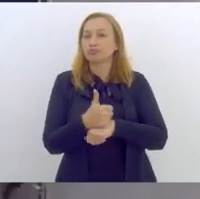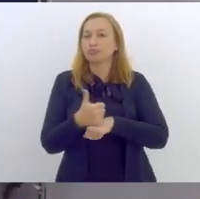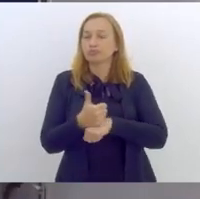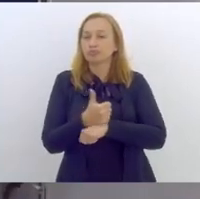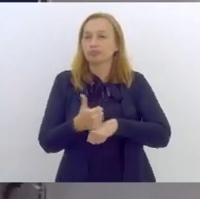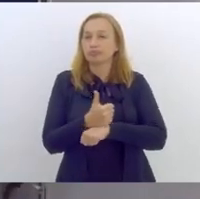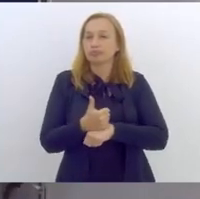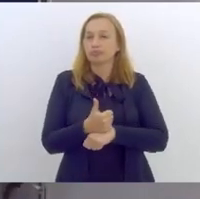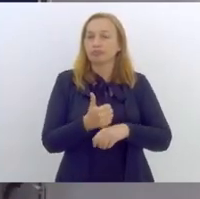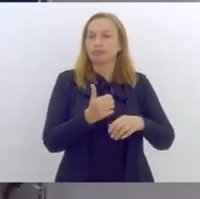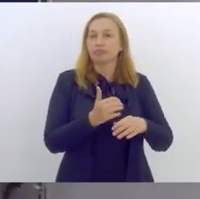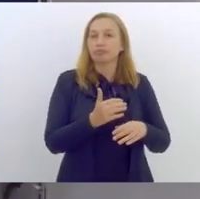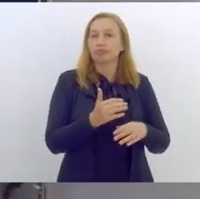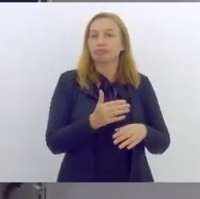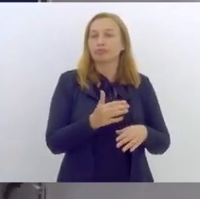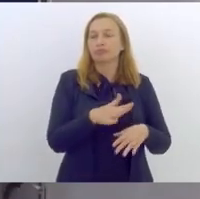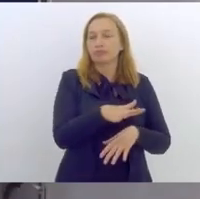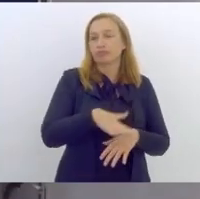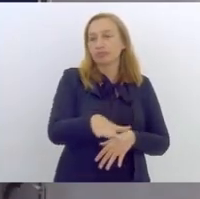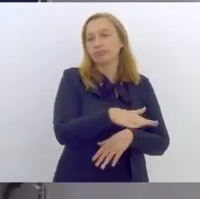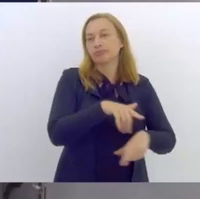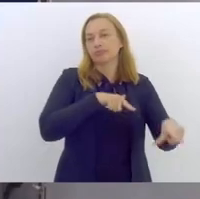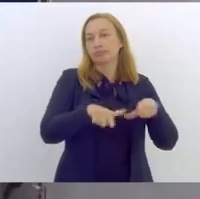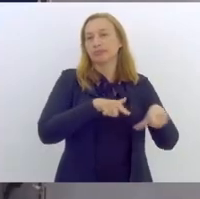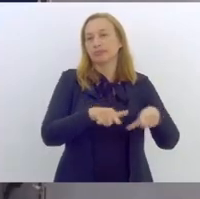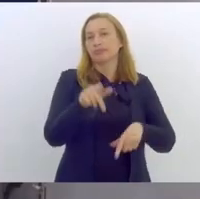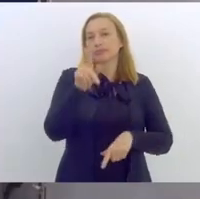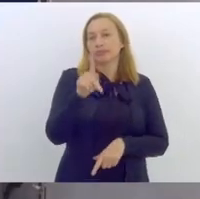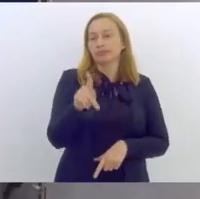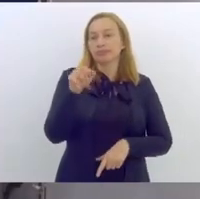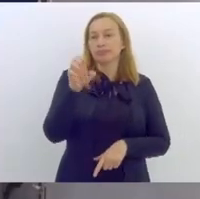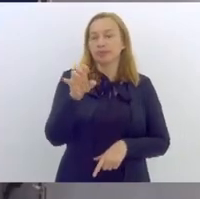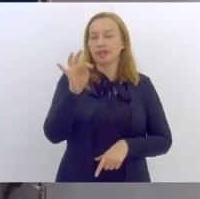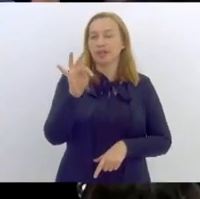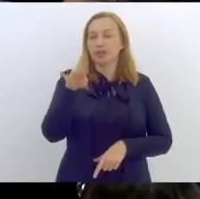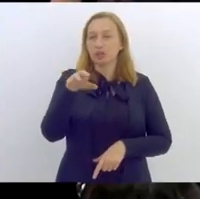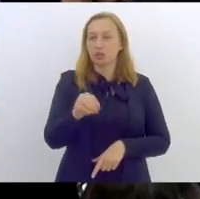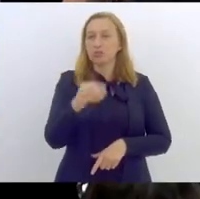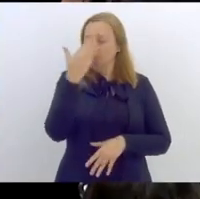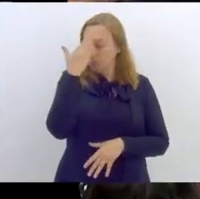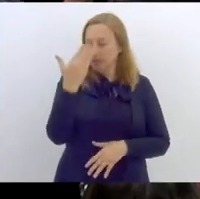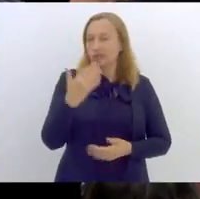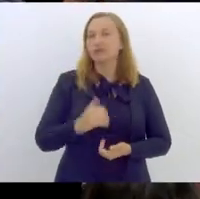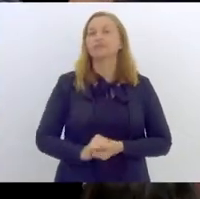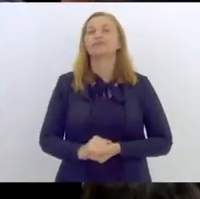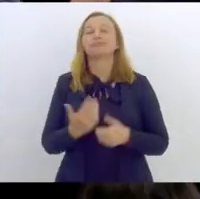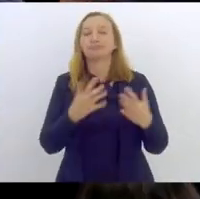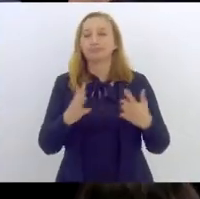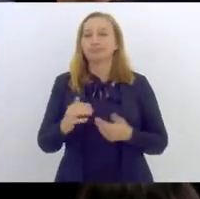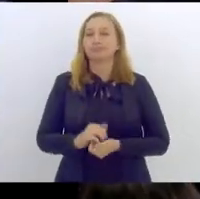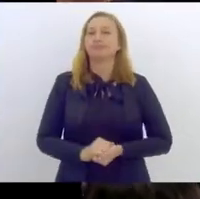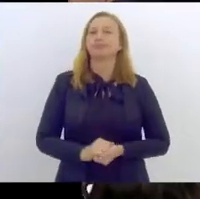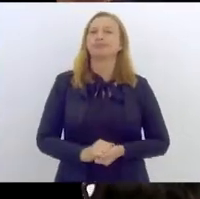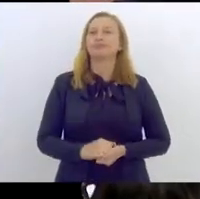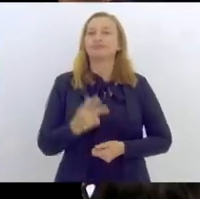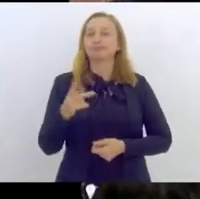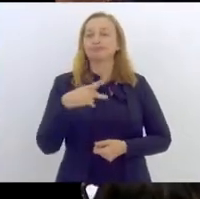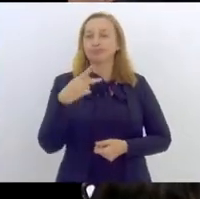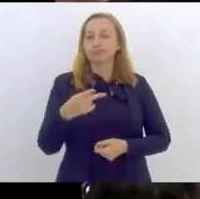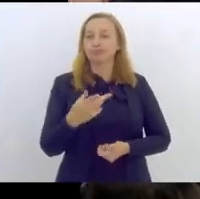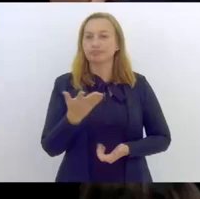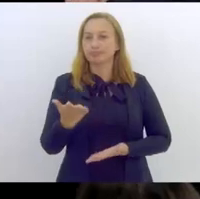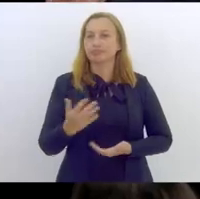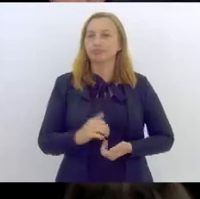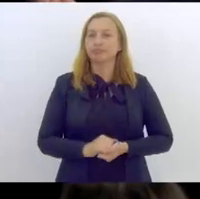de perito e é isso perfeito Obrigado essa palavra